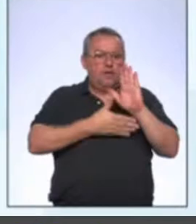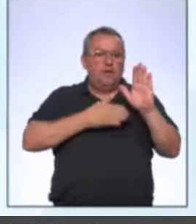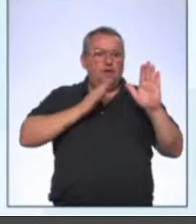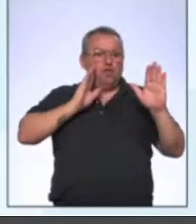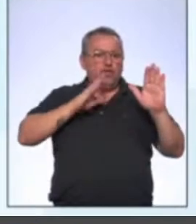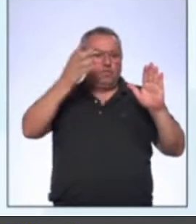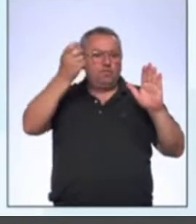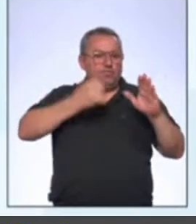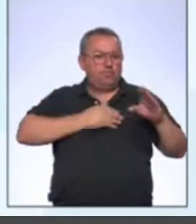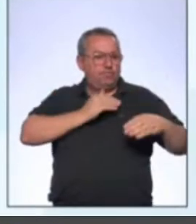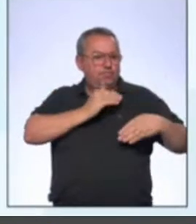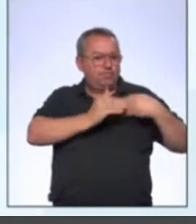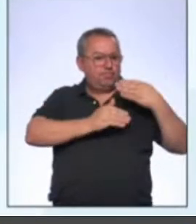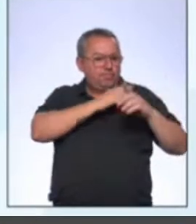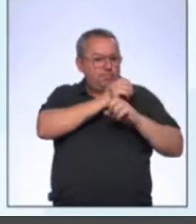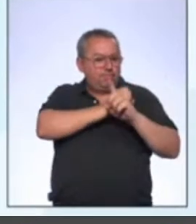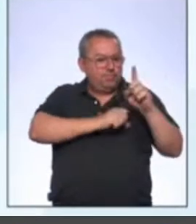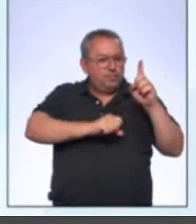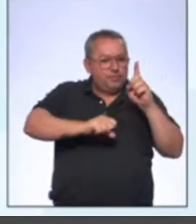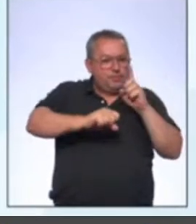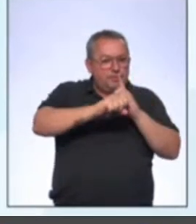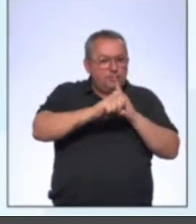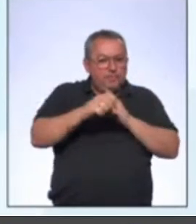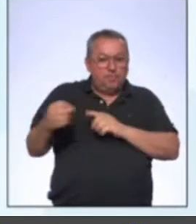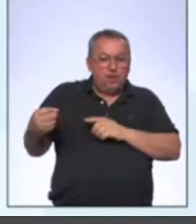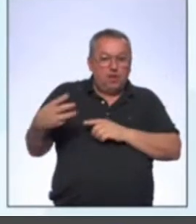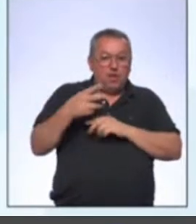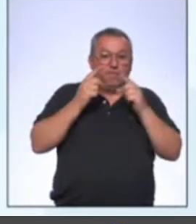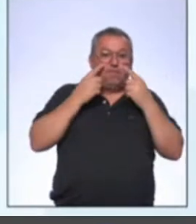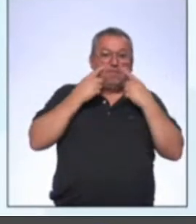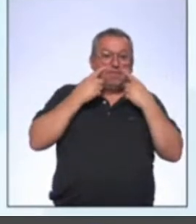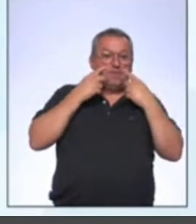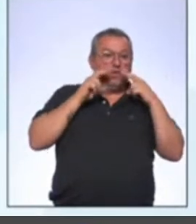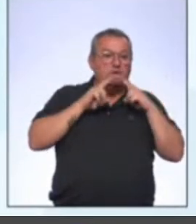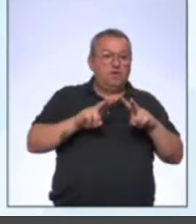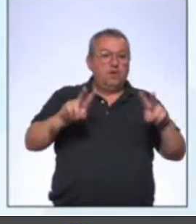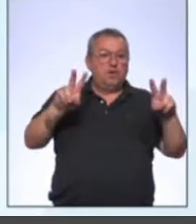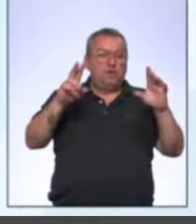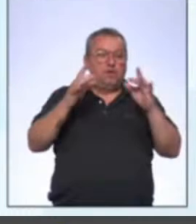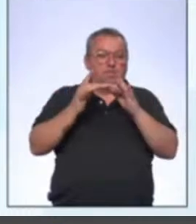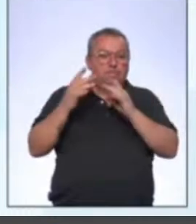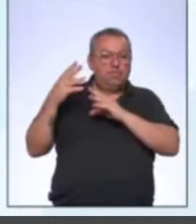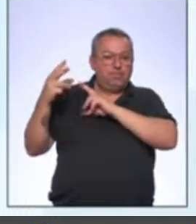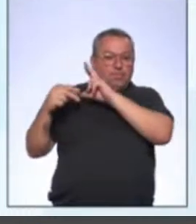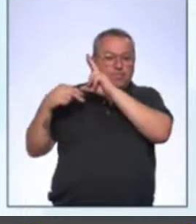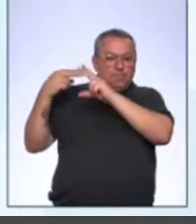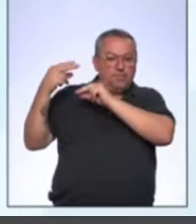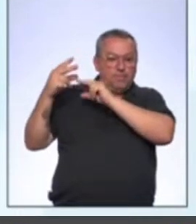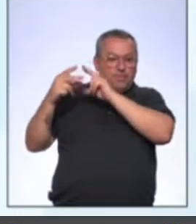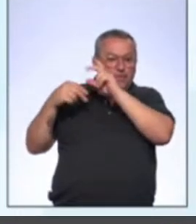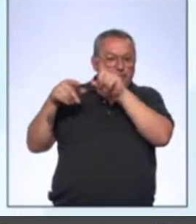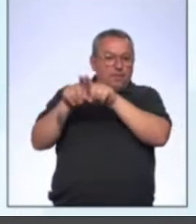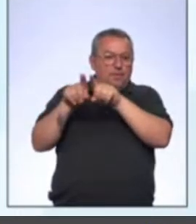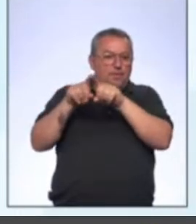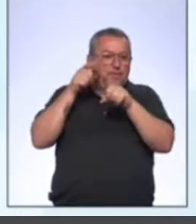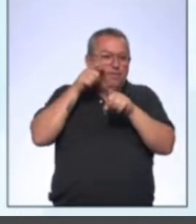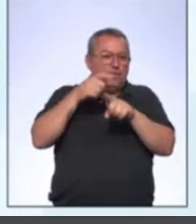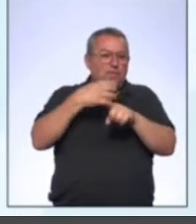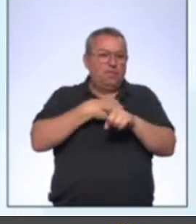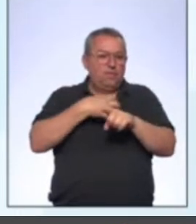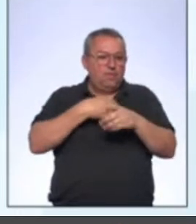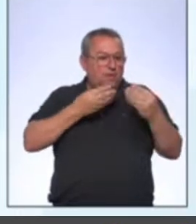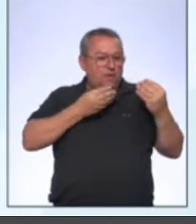já que falamos de construção social, é construirmos uma nova visão em relação aos adolescentes e adotarmos comportamentos